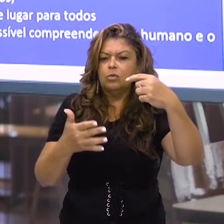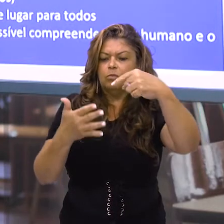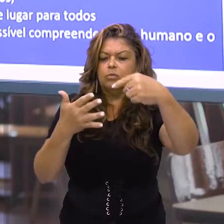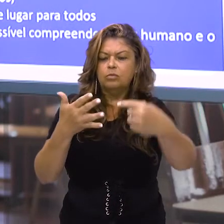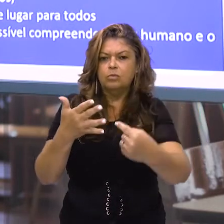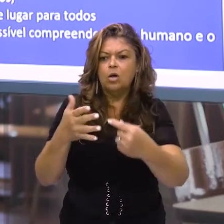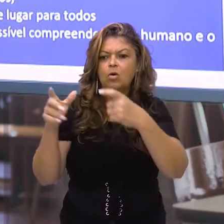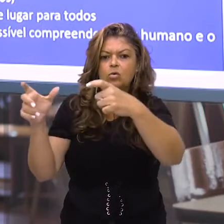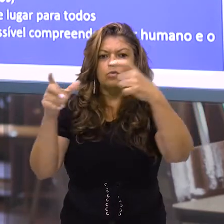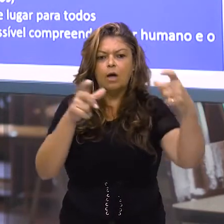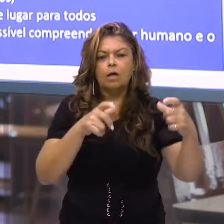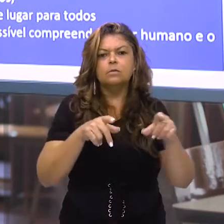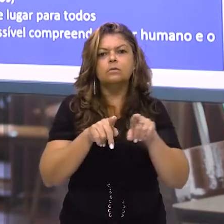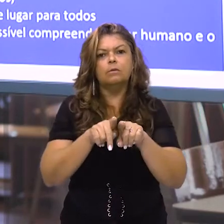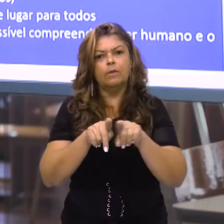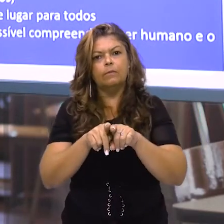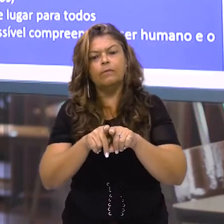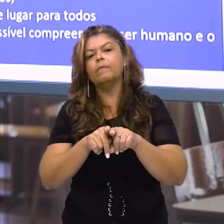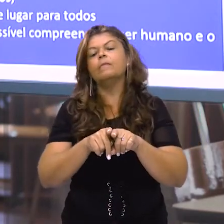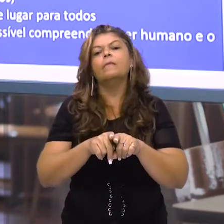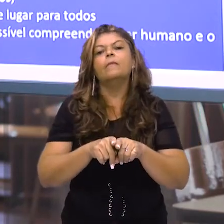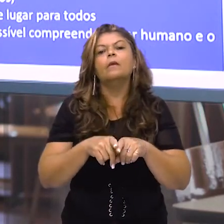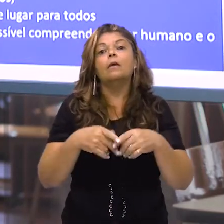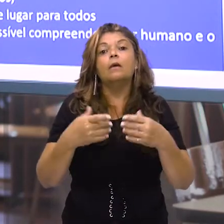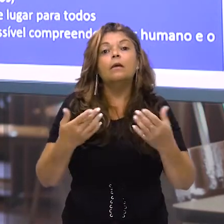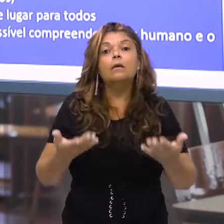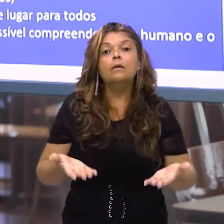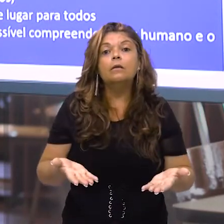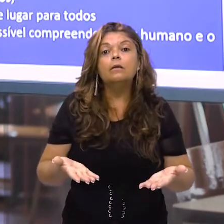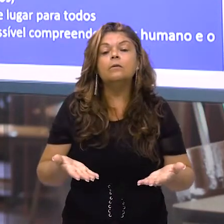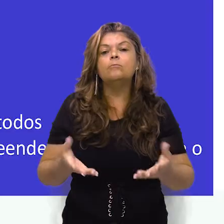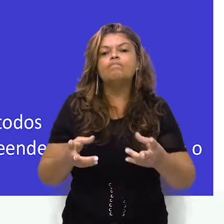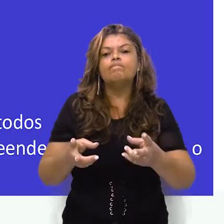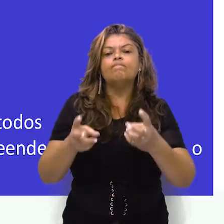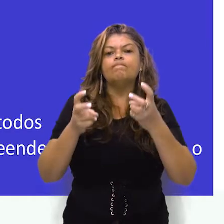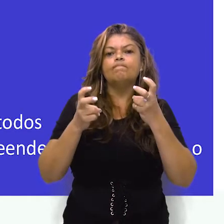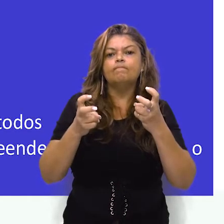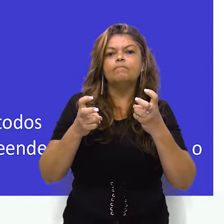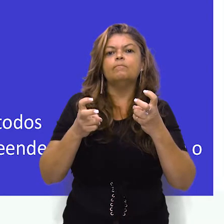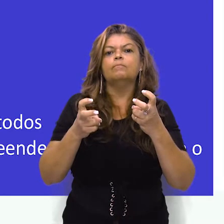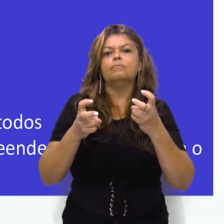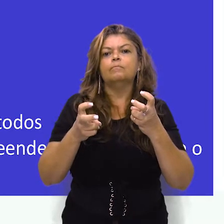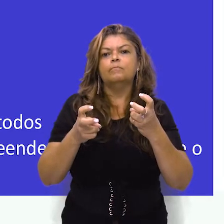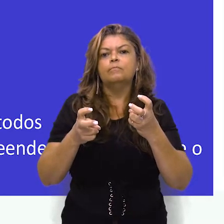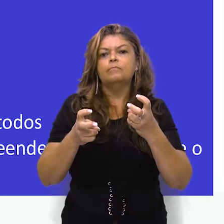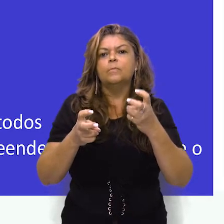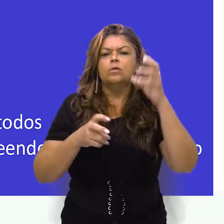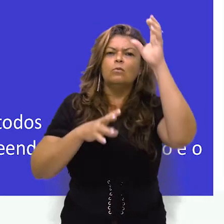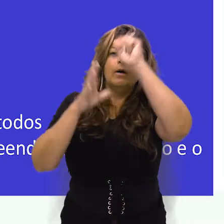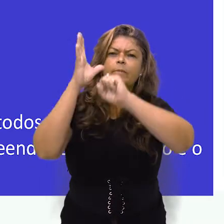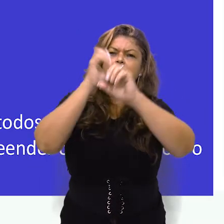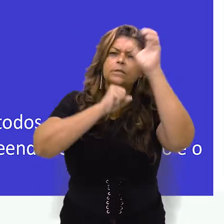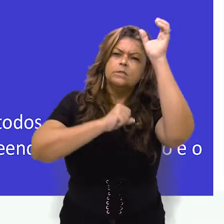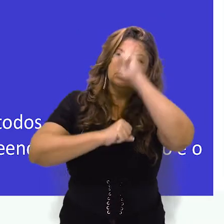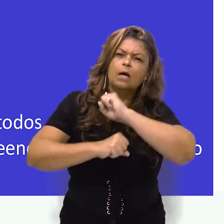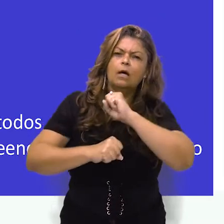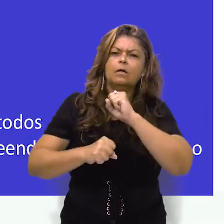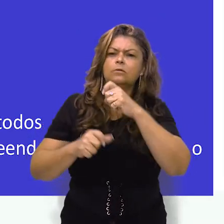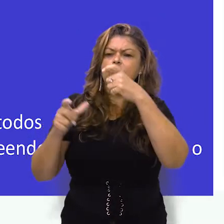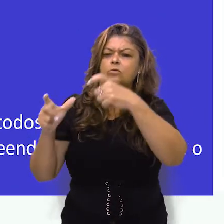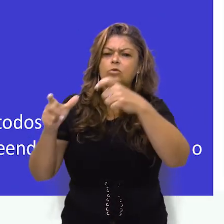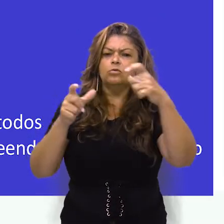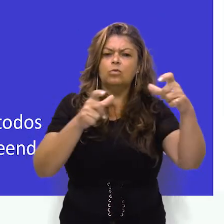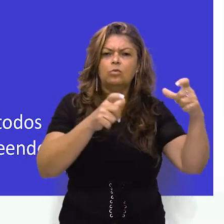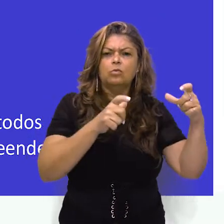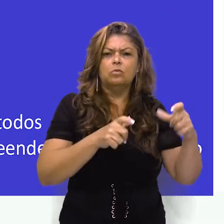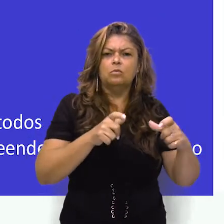todos os espaços aí e lugares, certo? Então, essa visão holística do mundo e do ser humano, havendo espaço